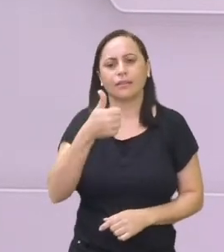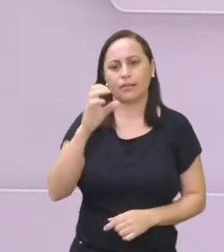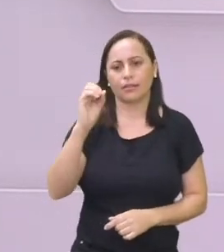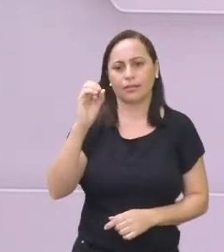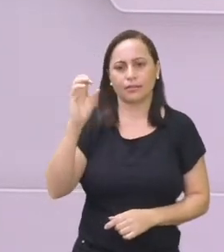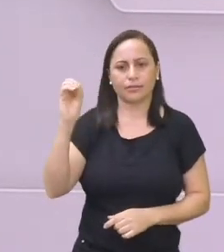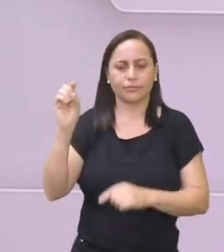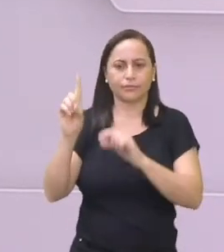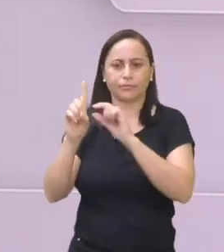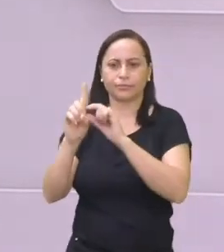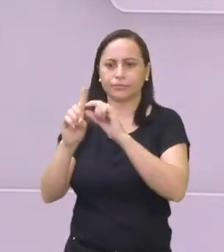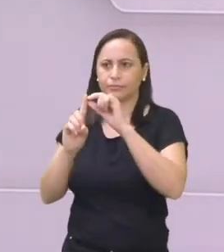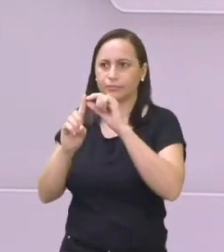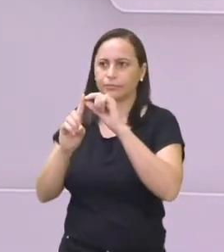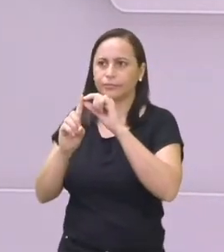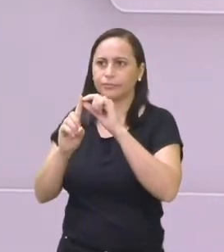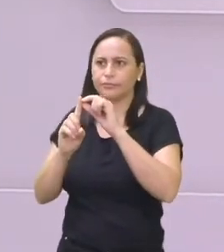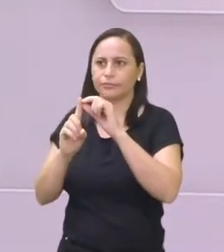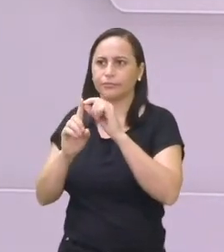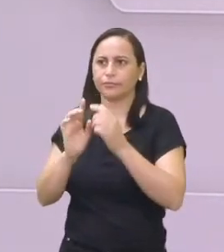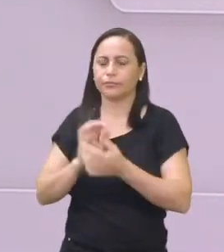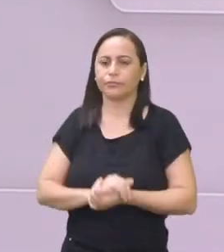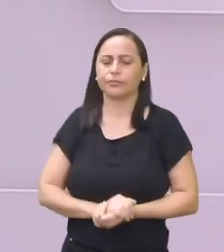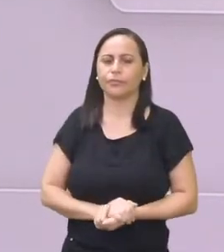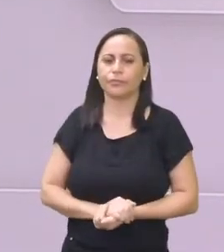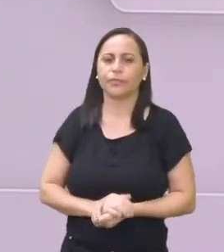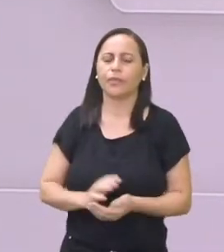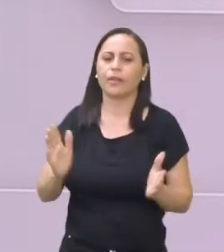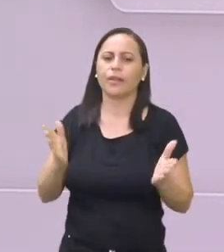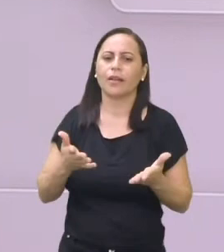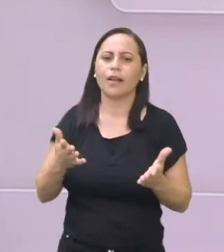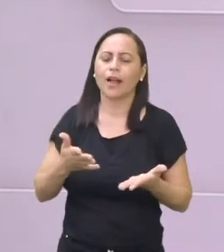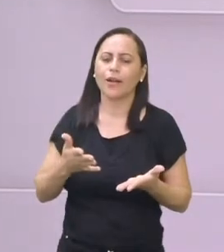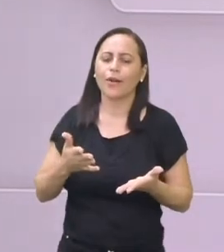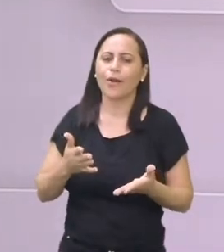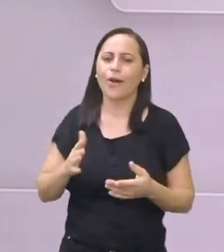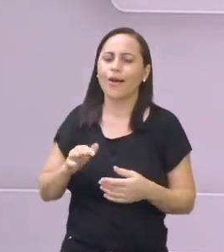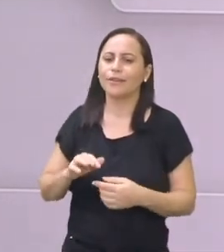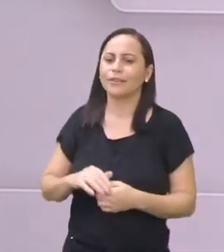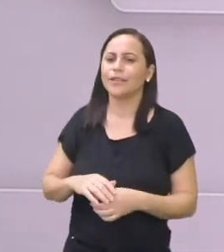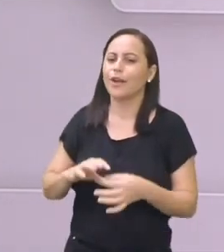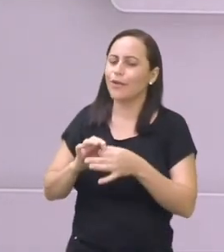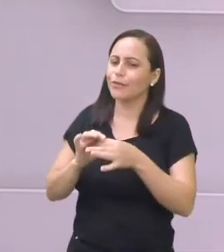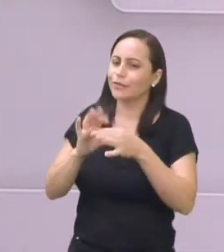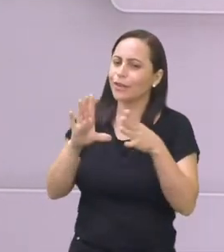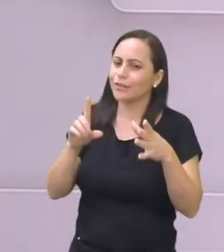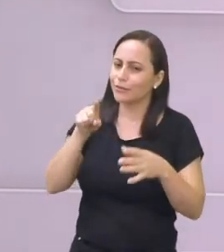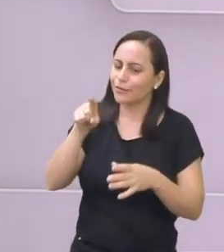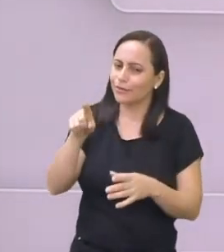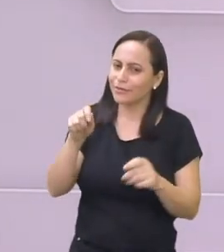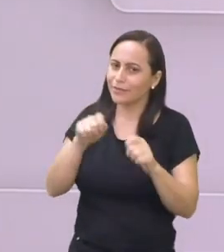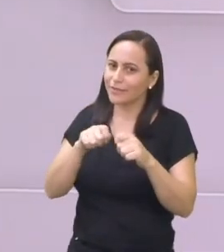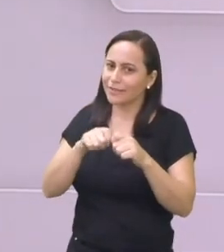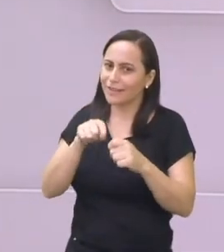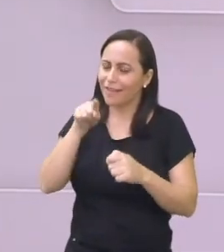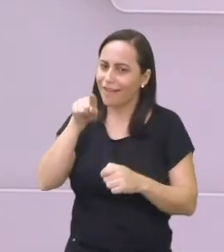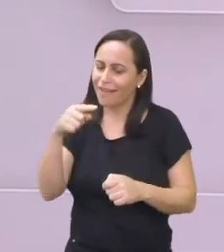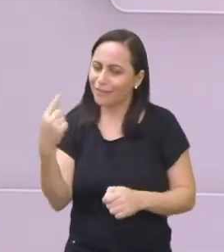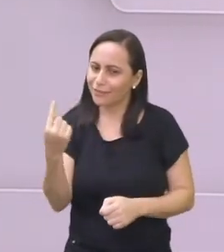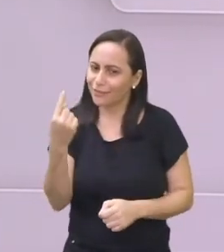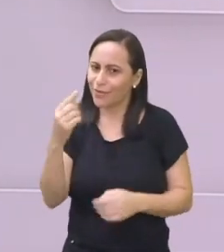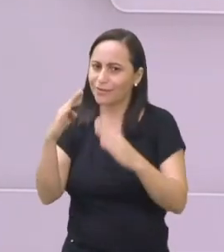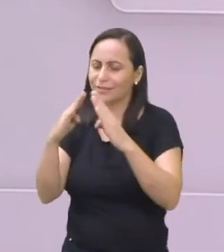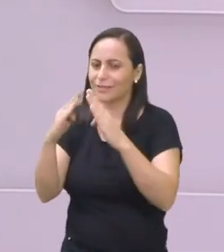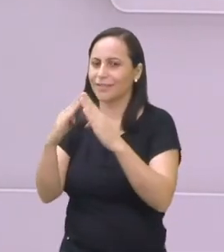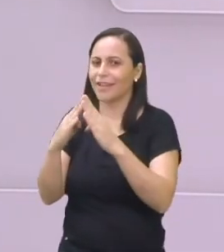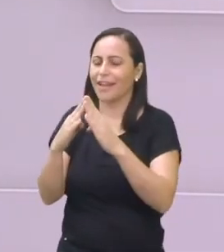100 unidades. E aqui vai ficar para vocês fazerem aí sozinhos. Vamos ver se